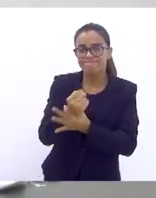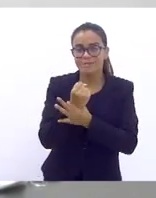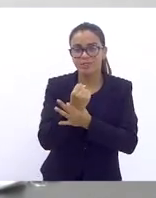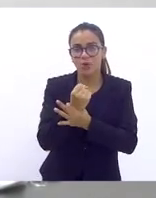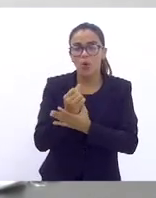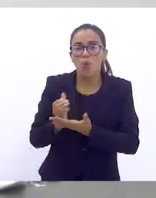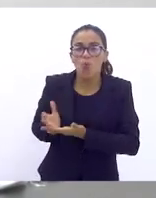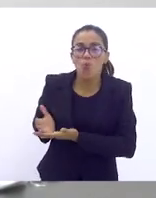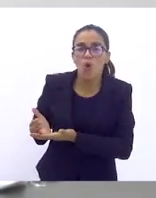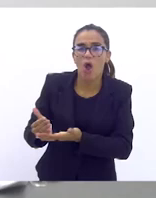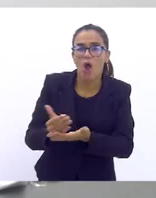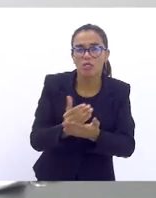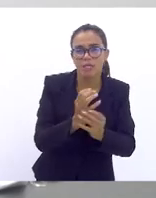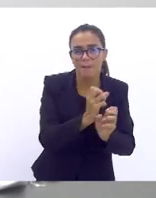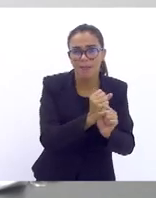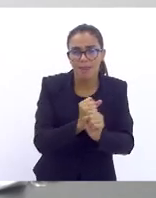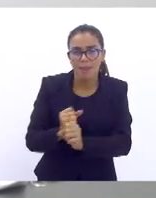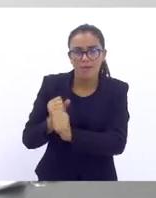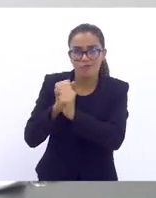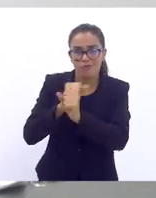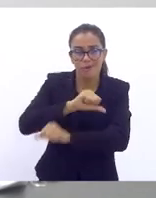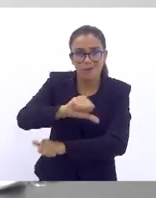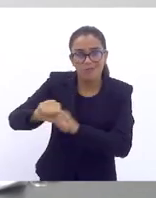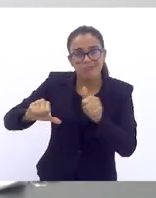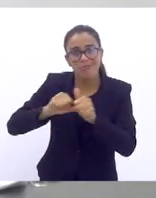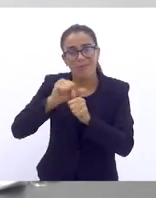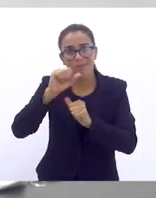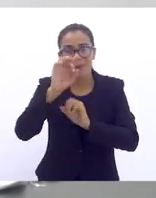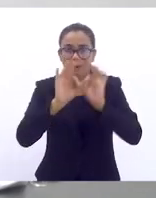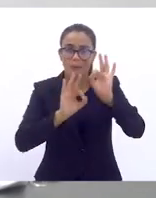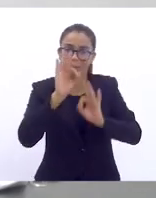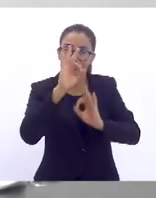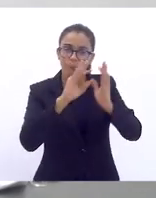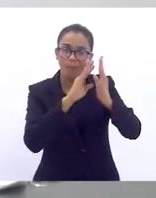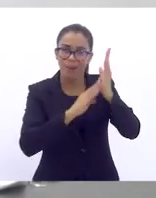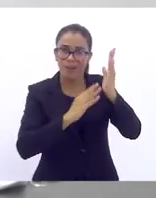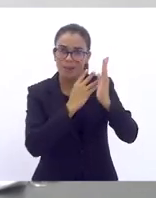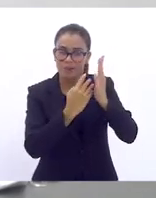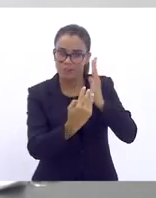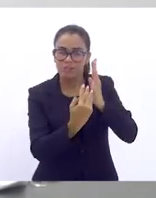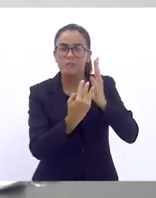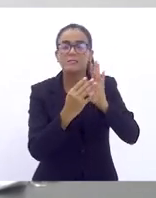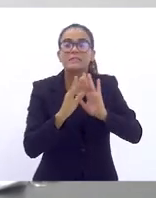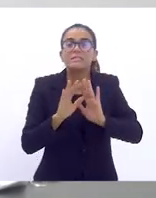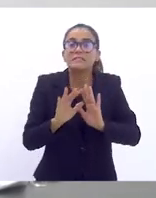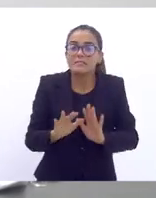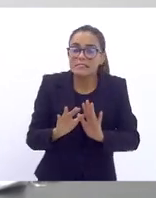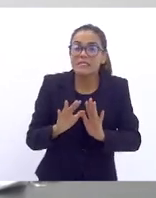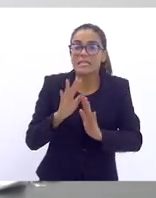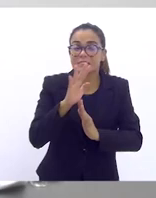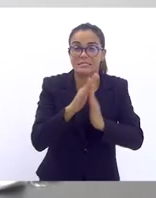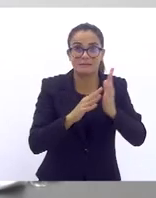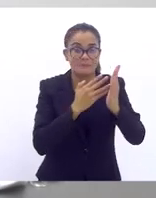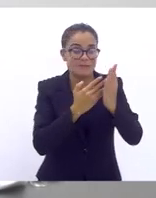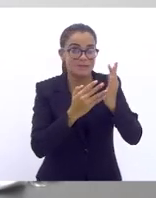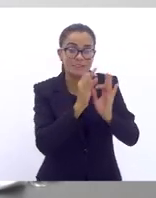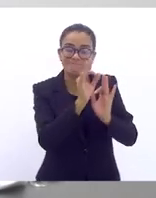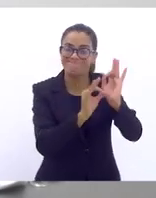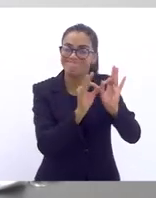público em planejamento E o planejamento ficou muito esmagado